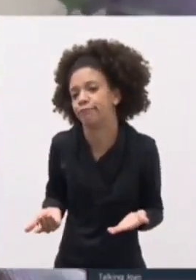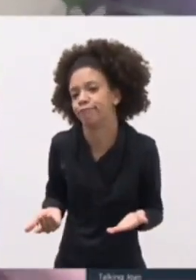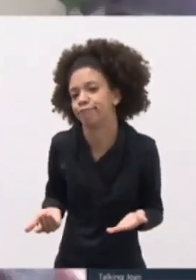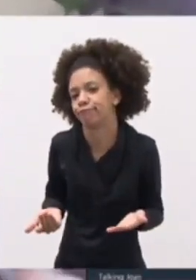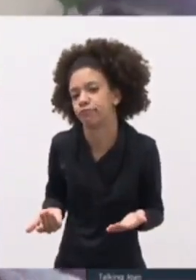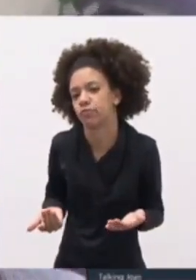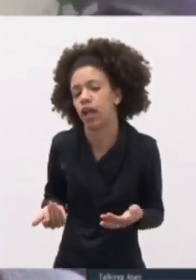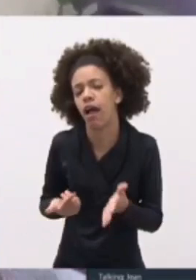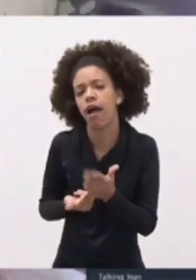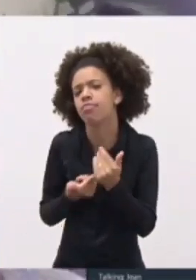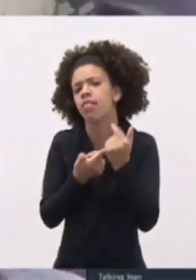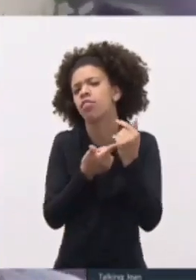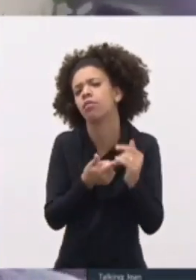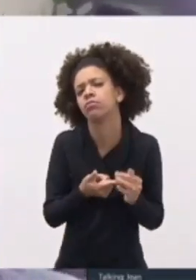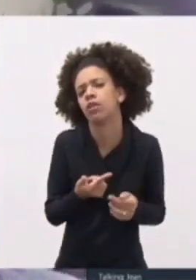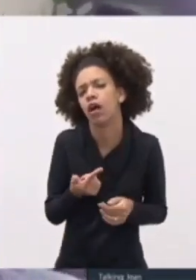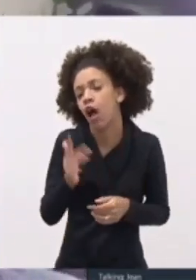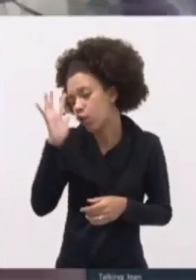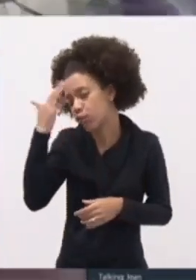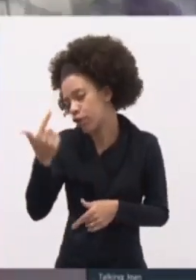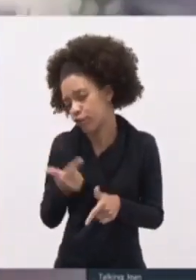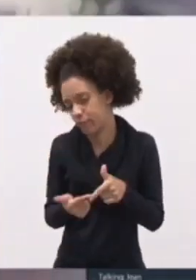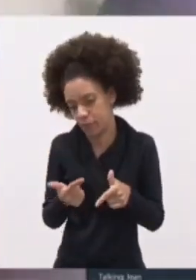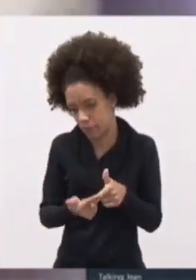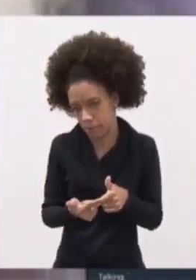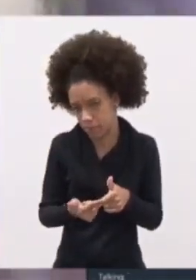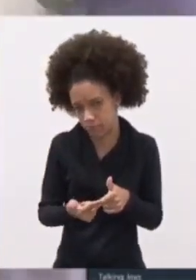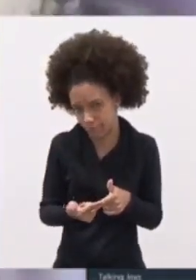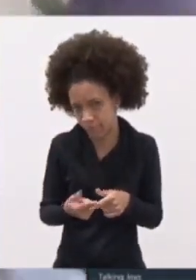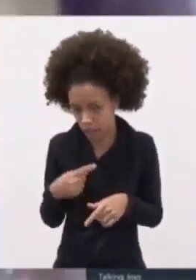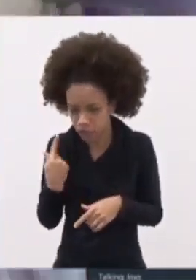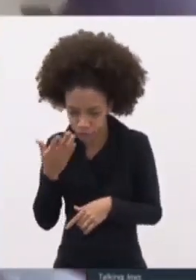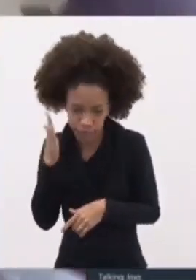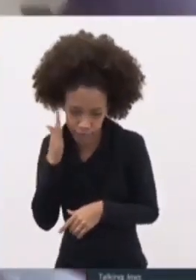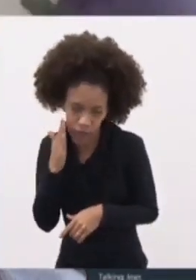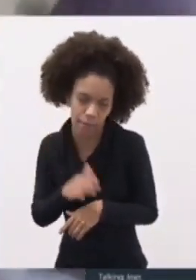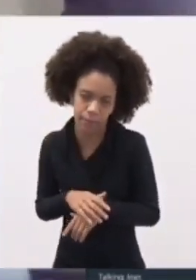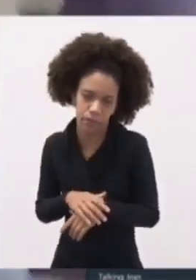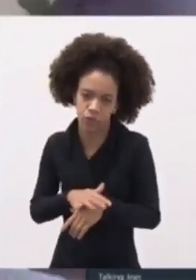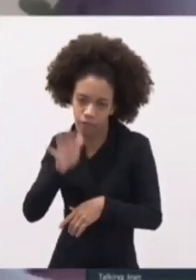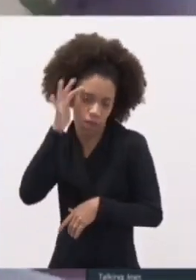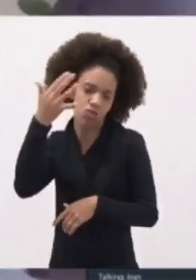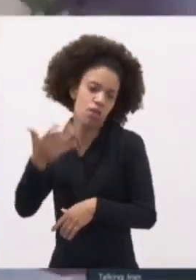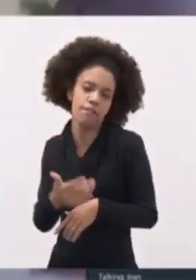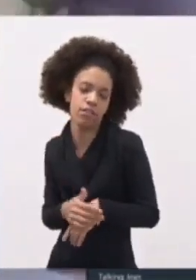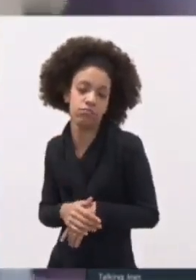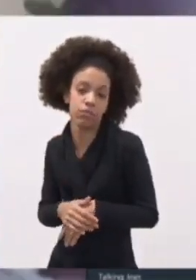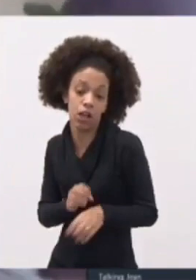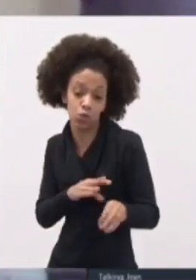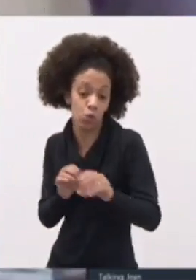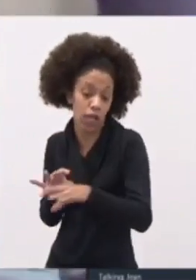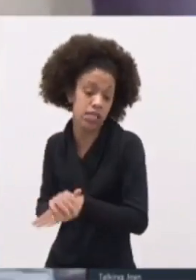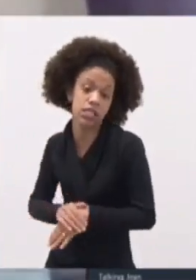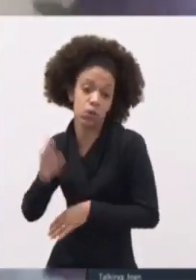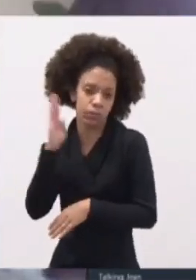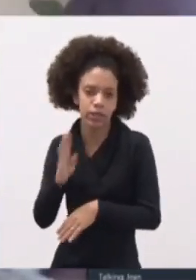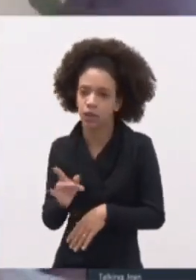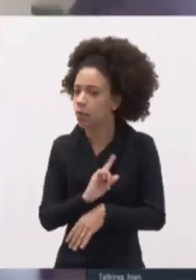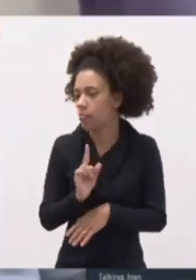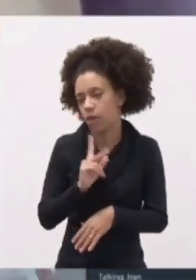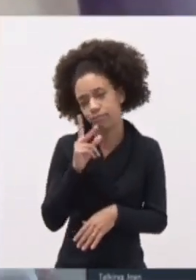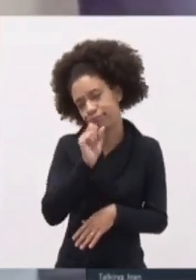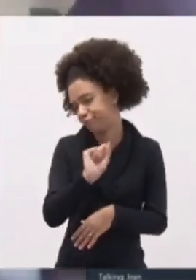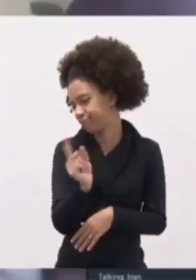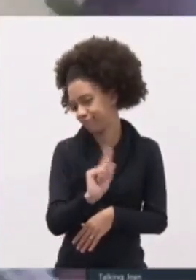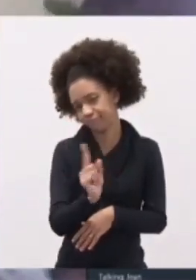A tecnologia ela não vai resolver problemas, a gente sabe, né? Ela não vai resolver os problemas da educação brasileira, não, ela não tem esse poder. Mas o que ela pode,